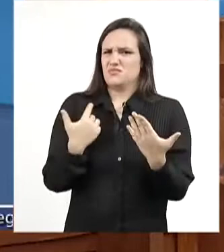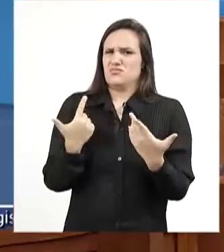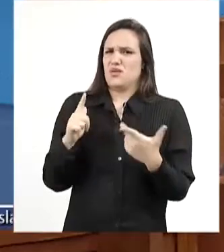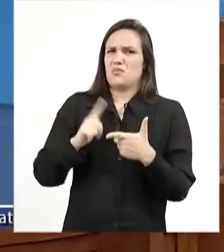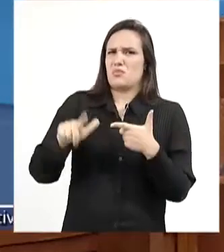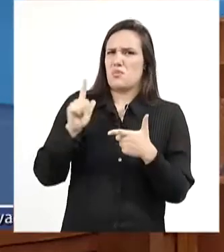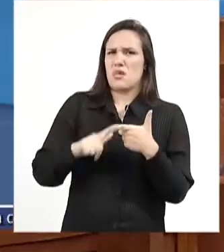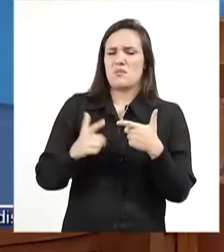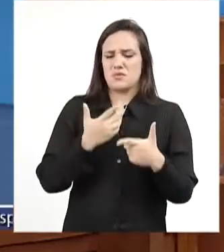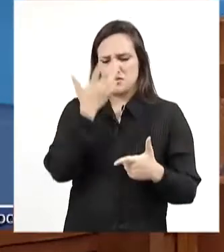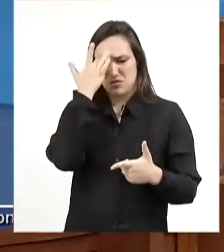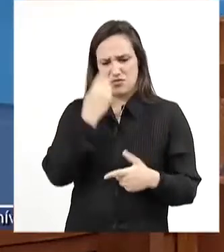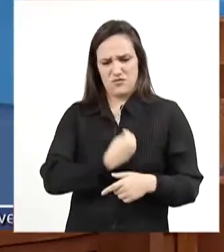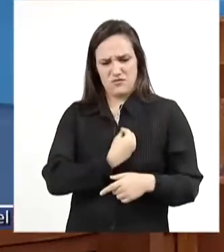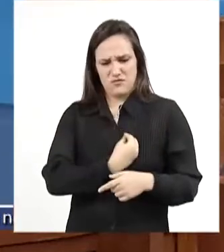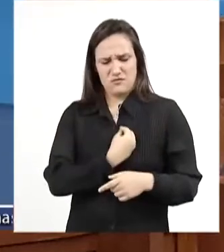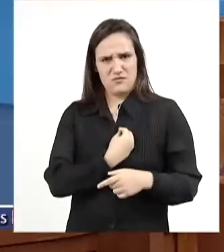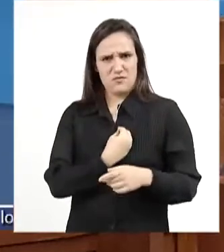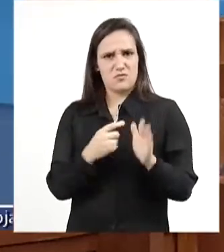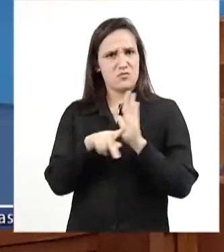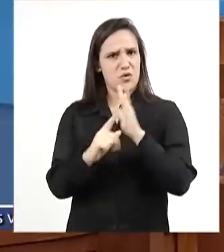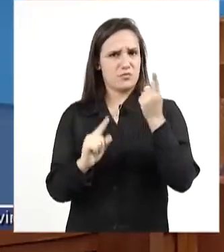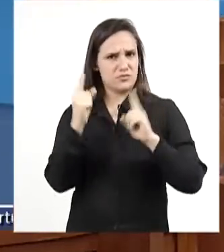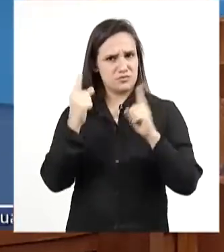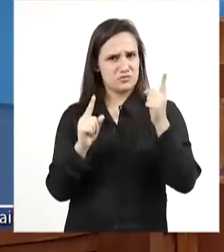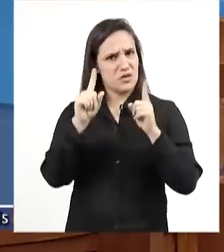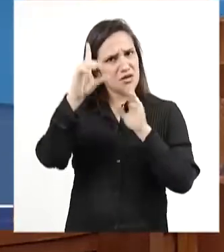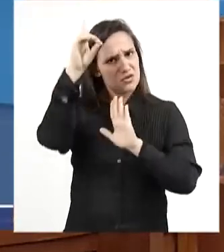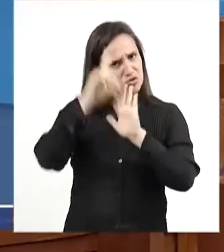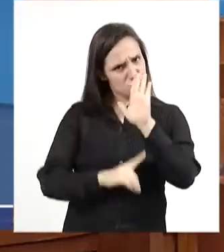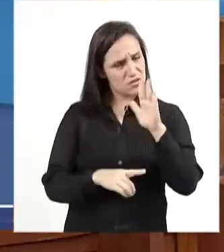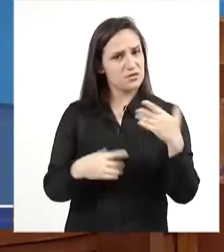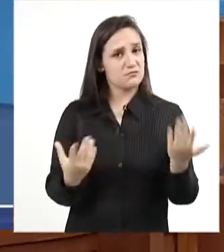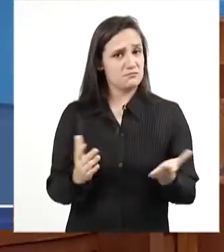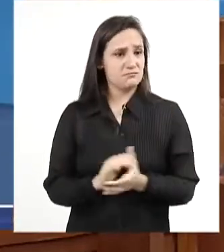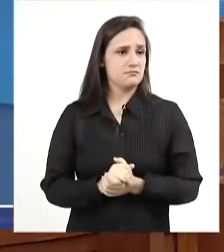quem participa, é um direito.